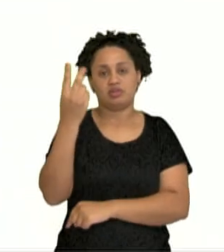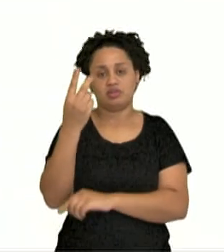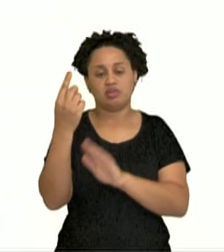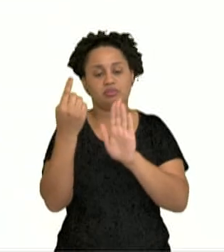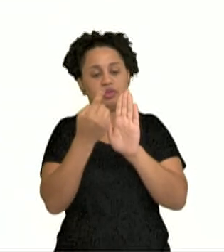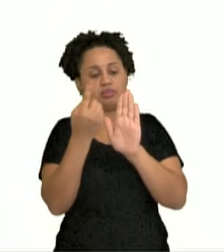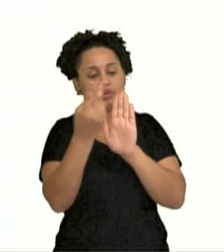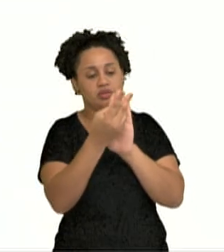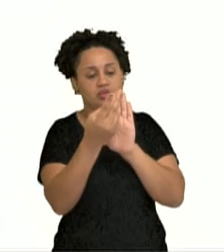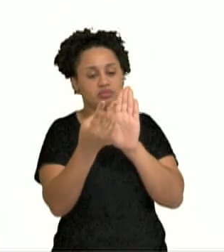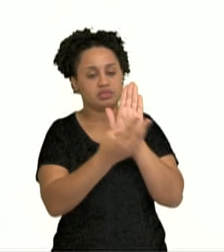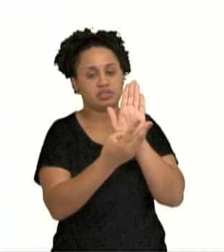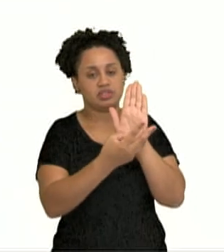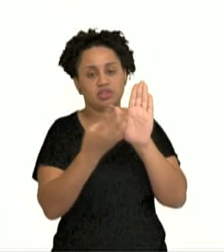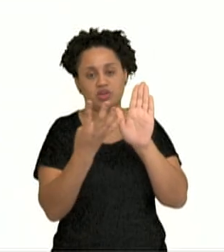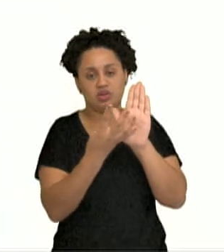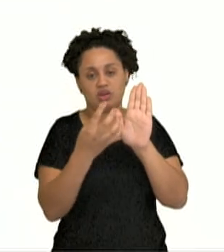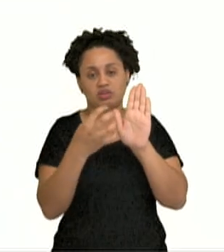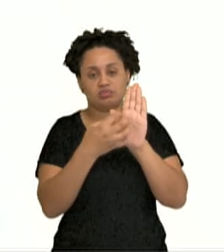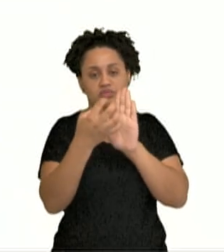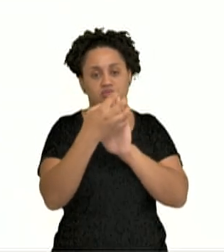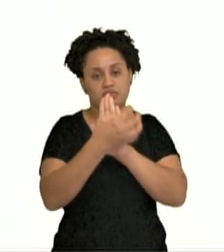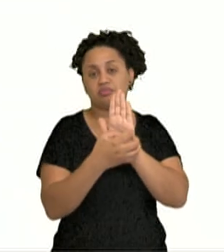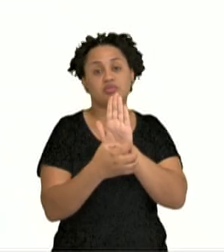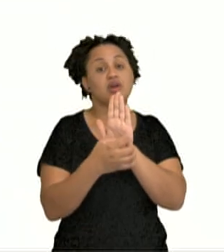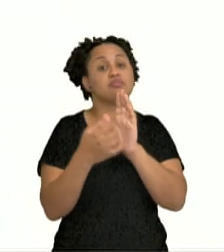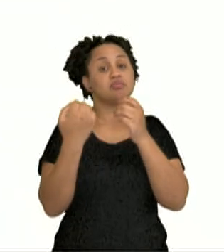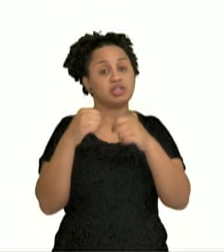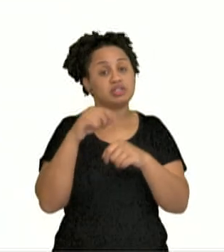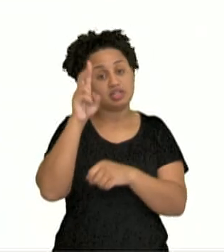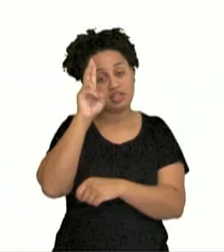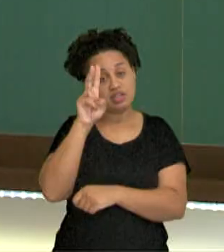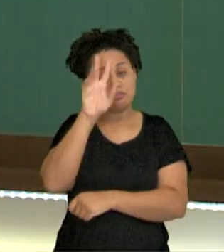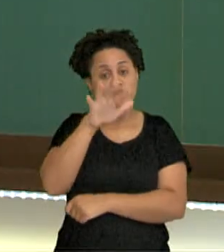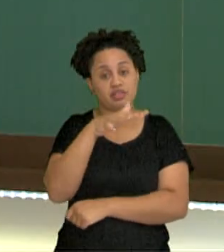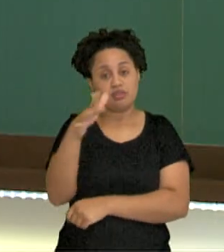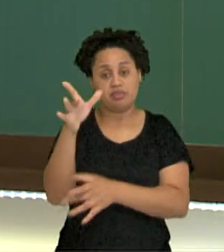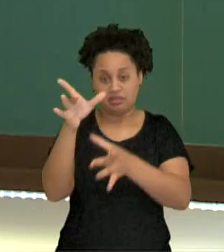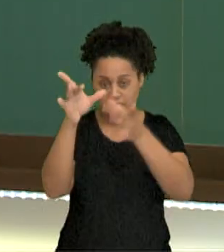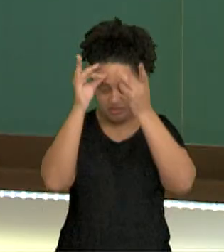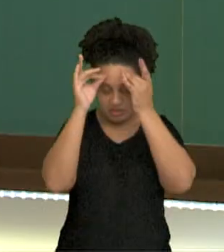segundo, do terceiro ou do quarto quadrante. Não se esqueça dessa tabela, ela